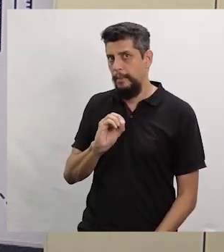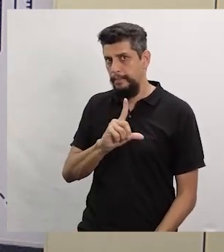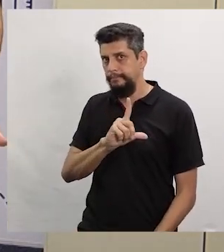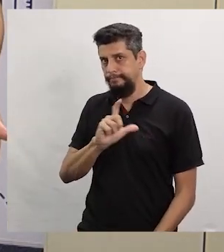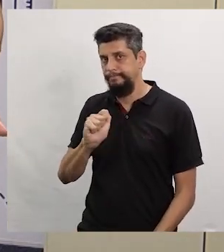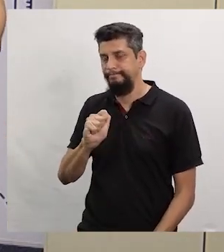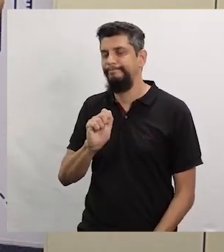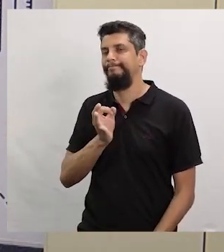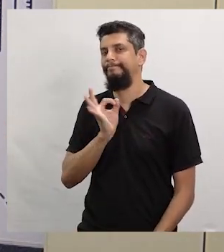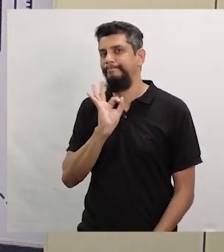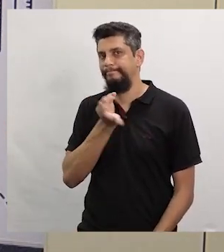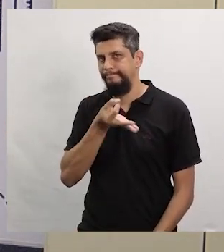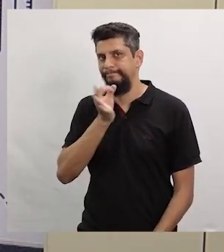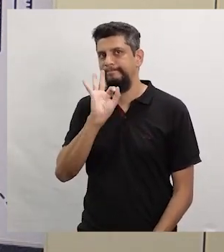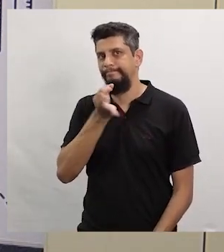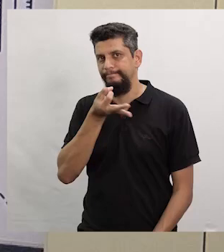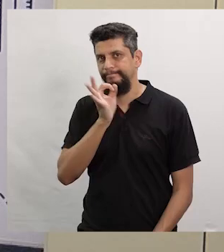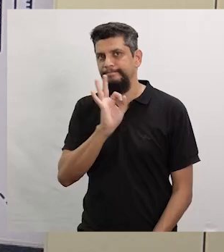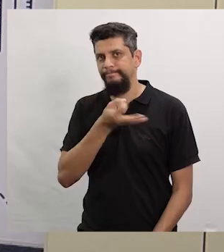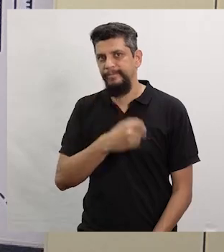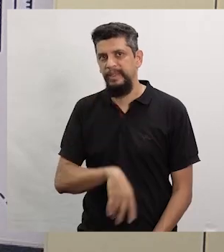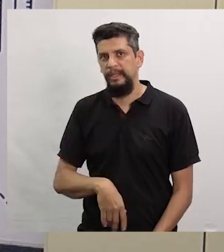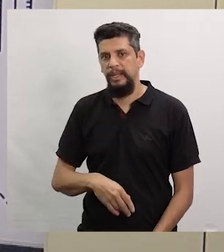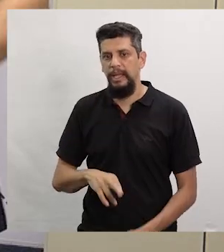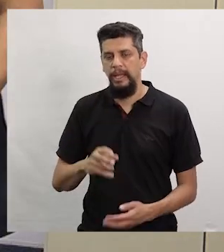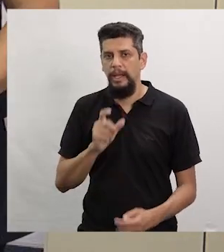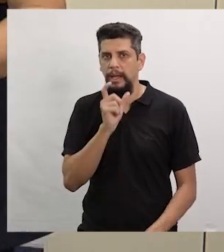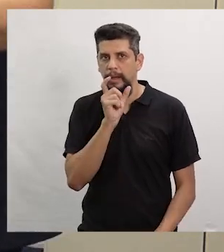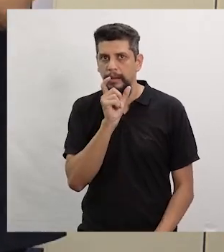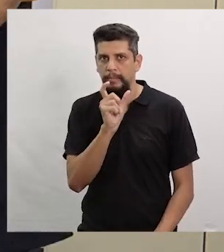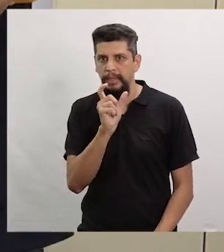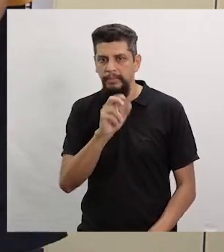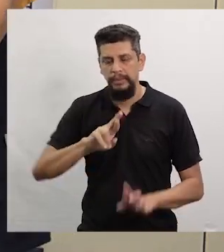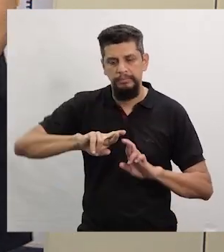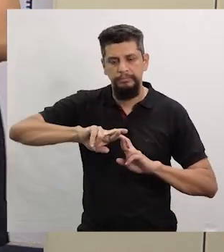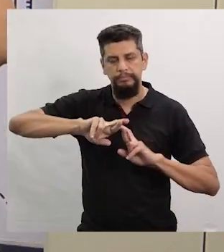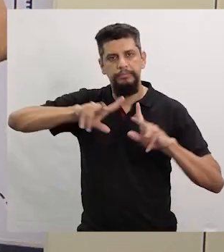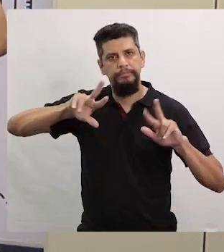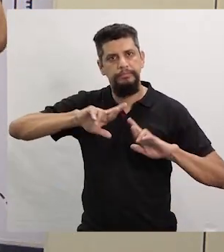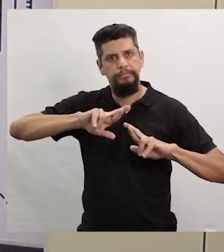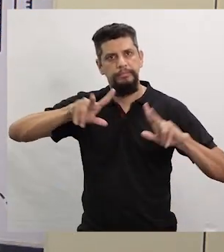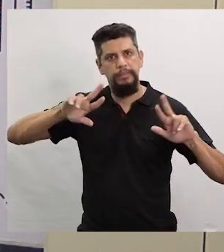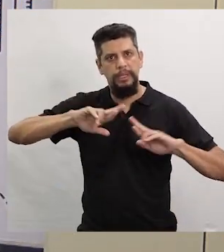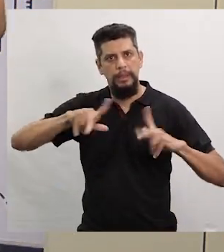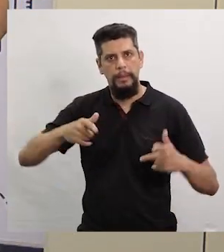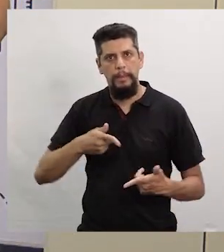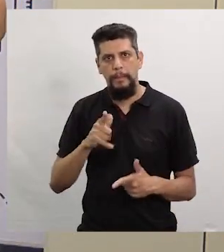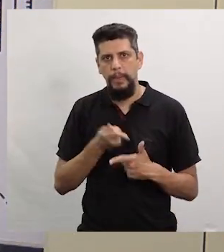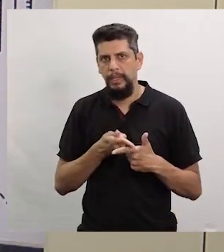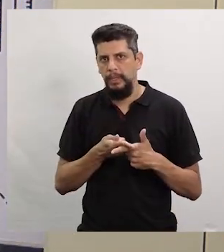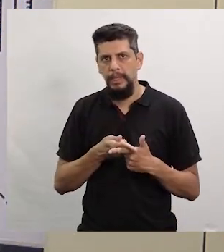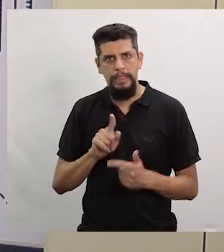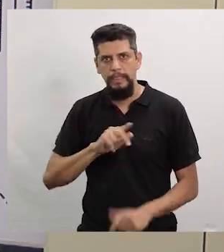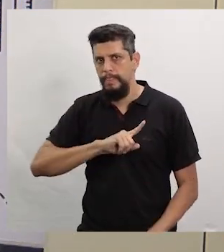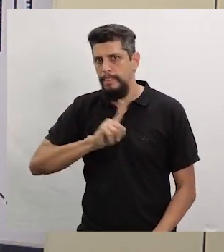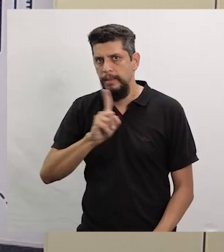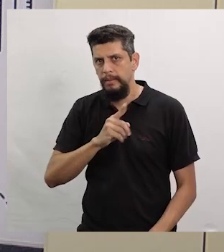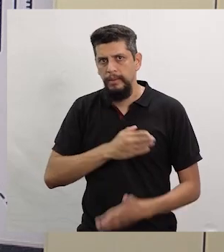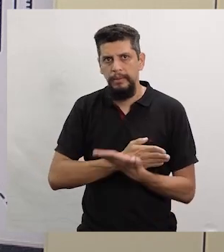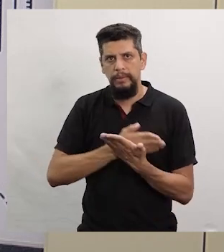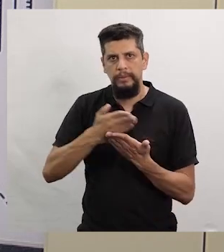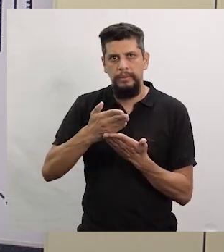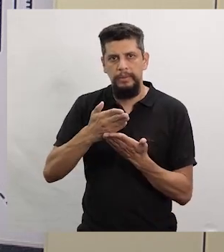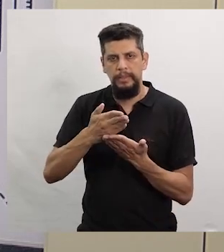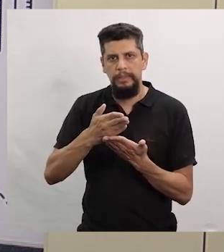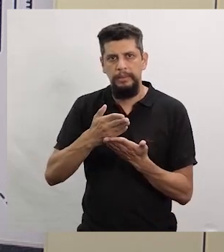ebola ebola que tá que tá destoando por quê Porque não começa com